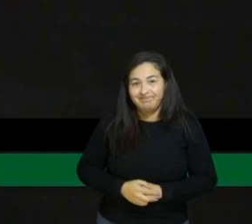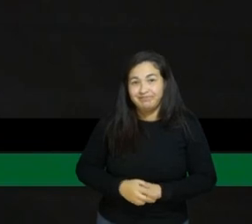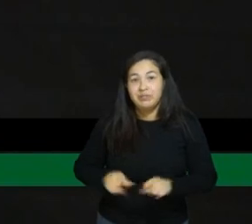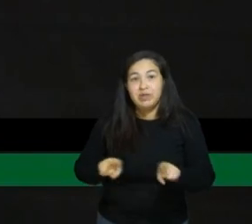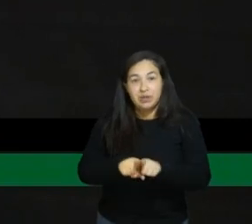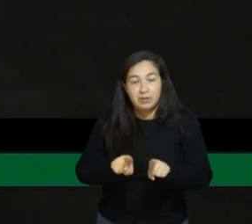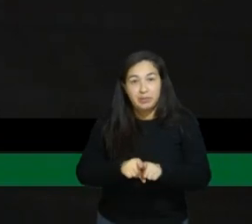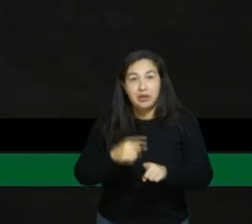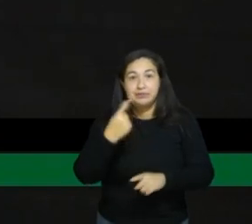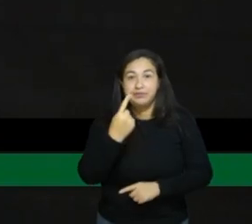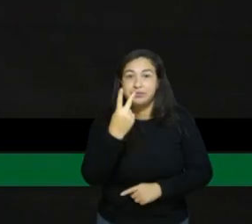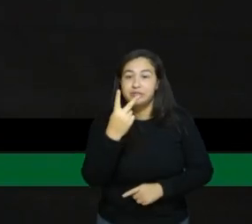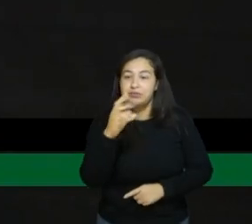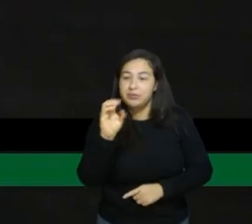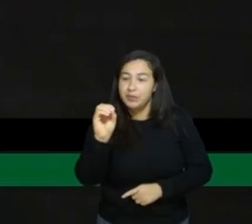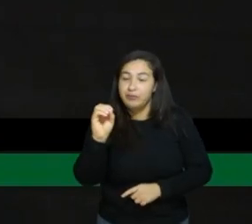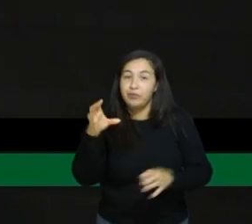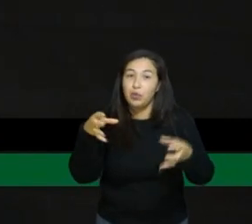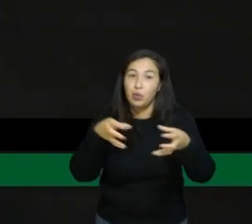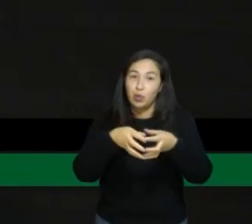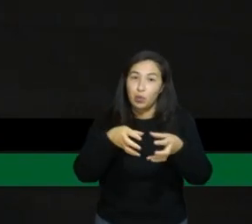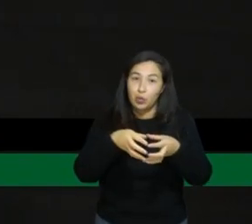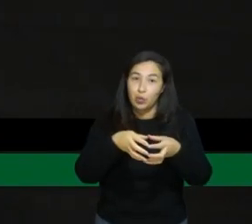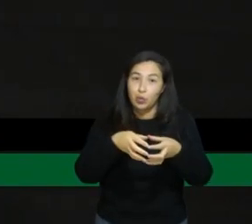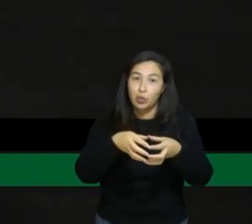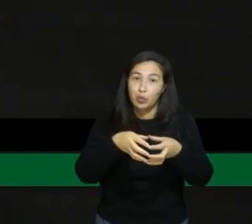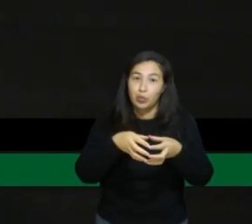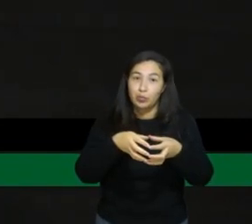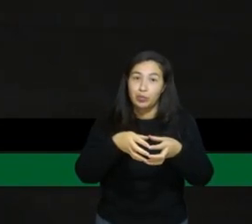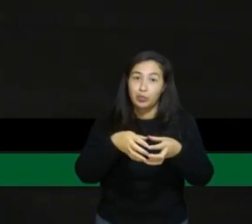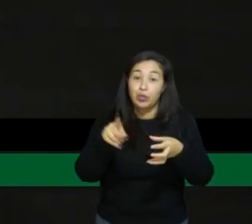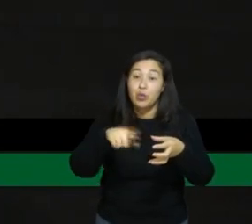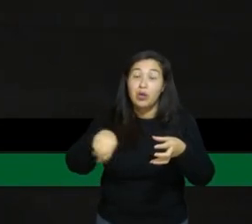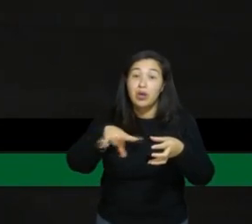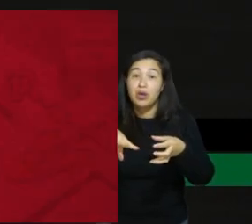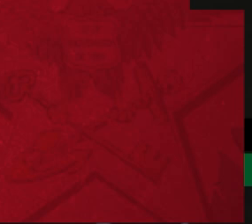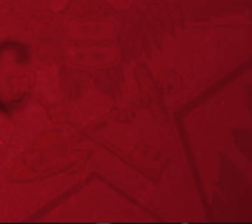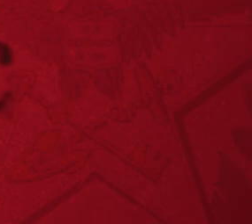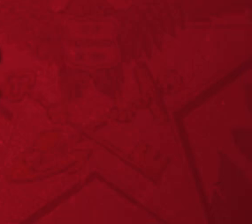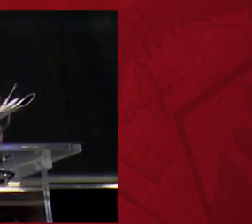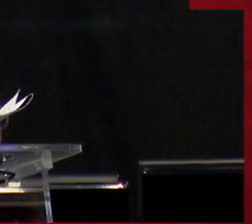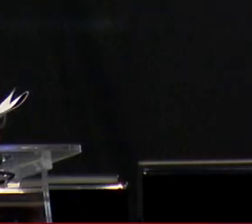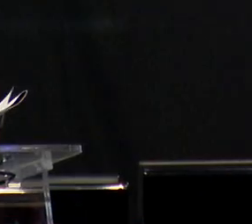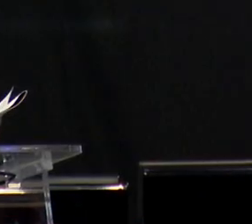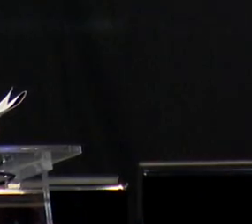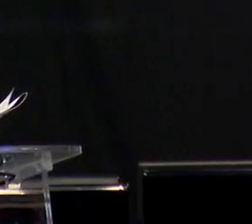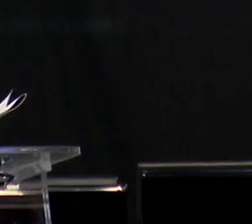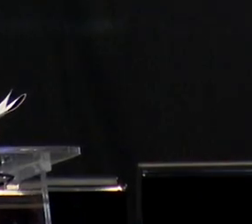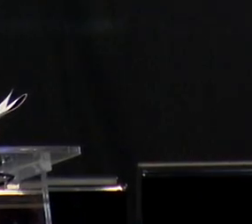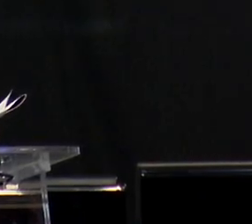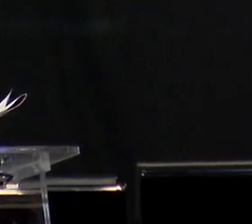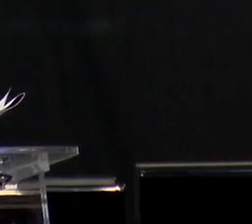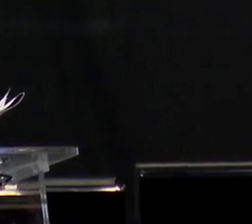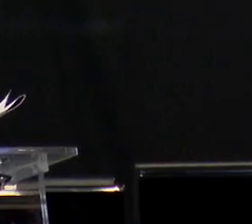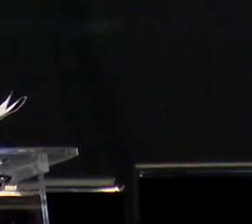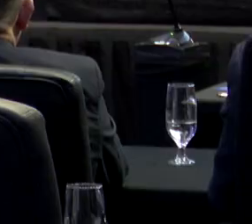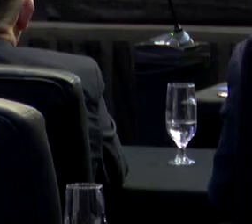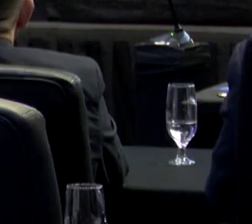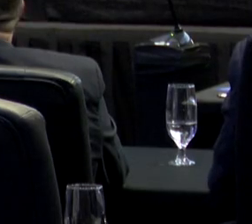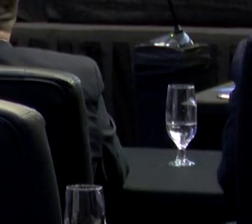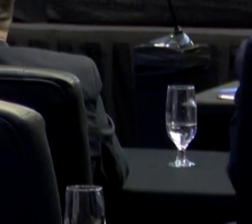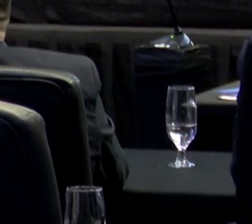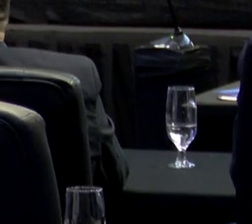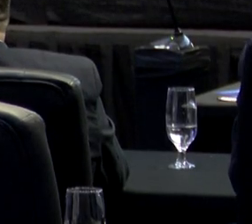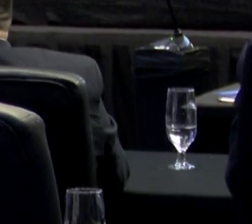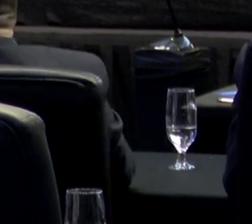componentes do Polo de Educação Musical nas suas quatro bandas. Em seguida, a presidente da